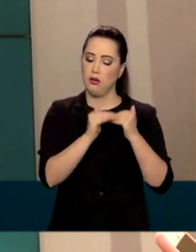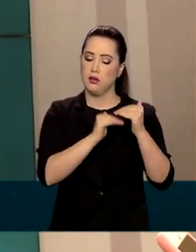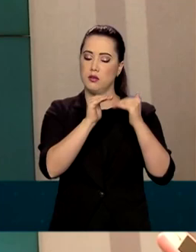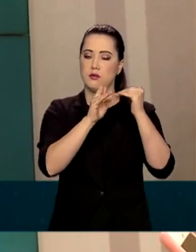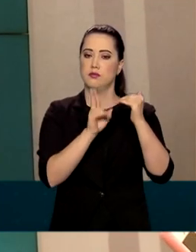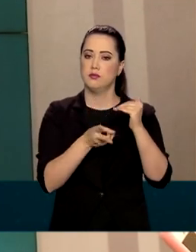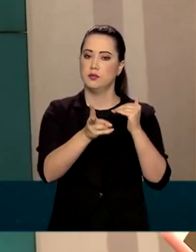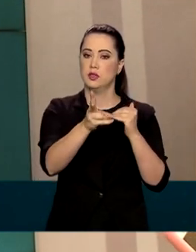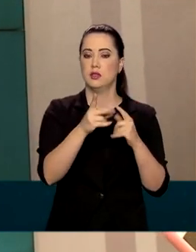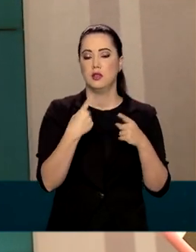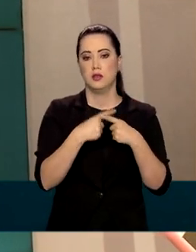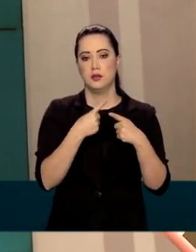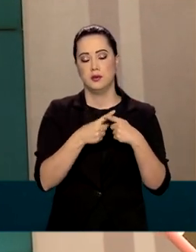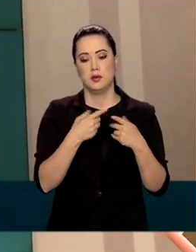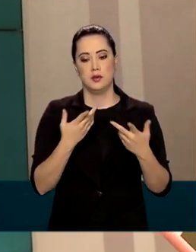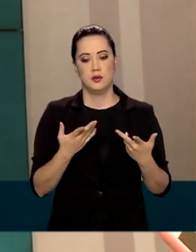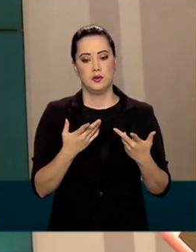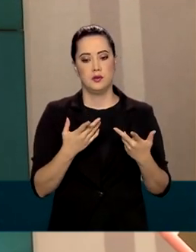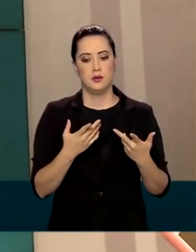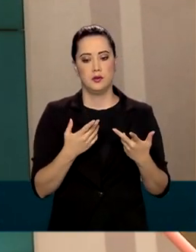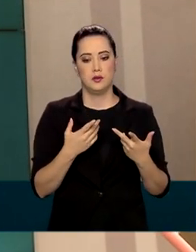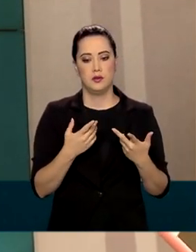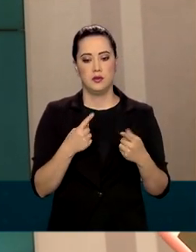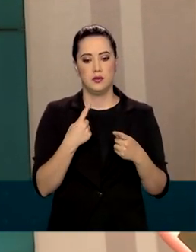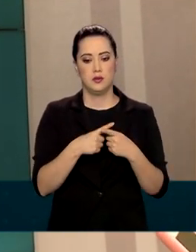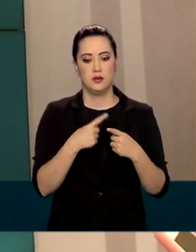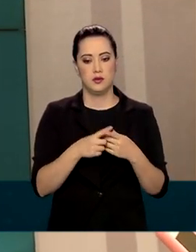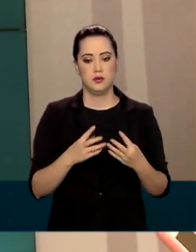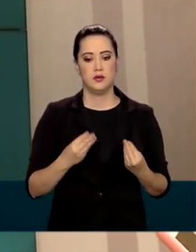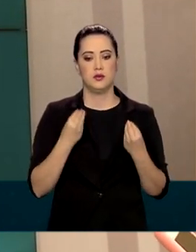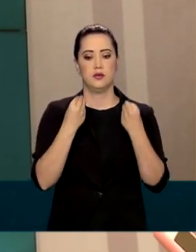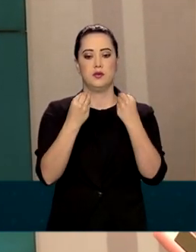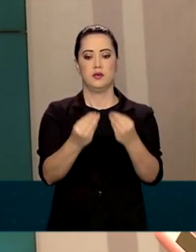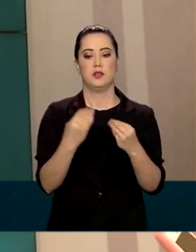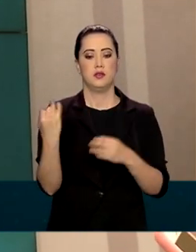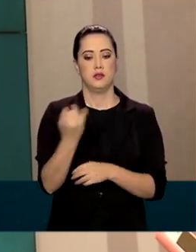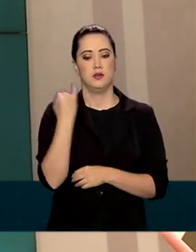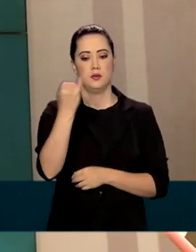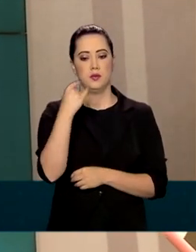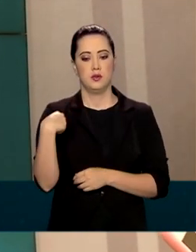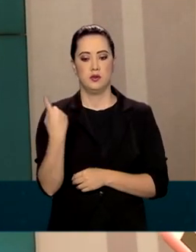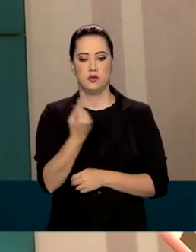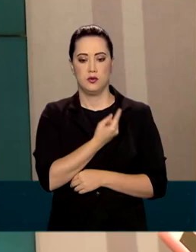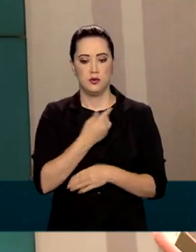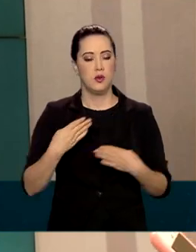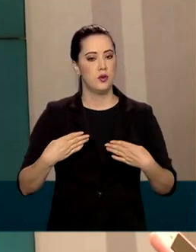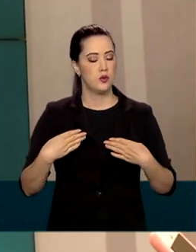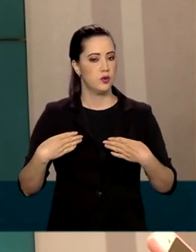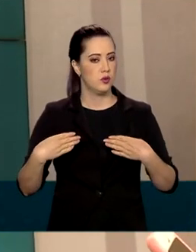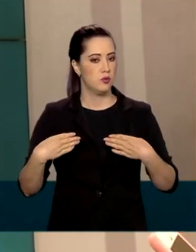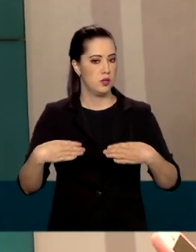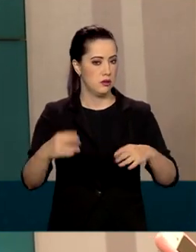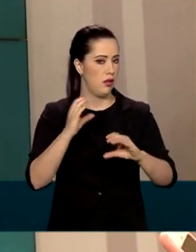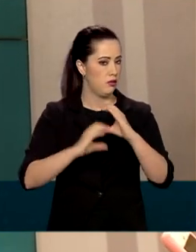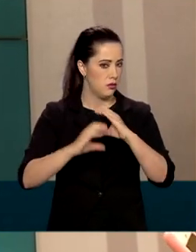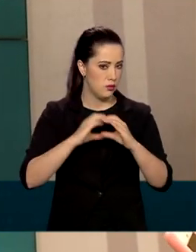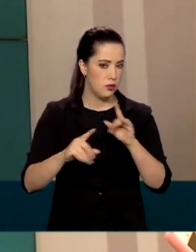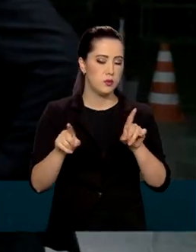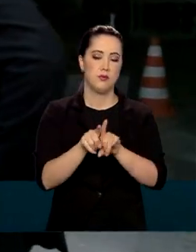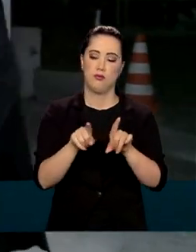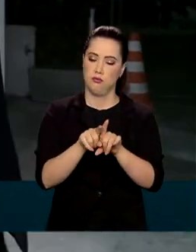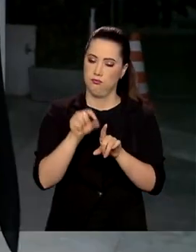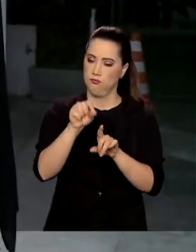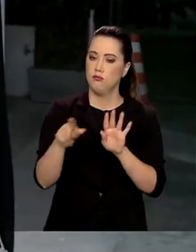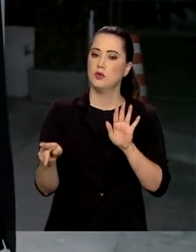um é assim será um entrega muito importante do nosso Ministério né 12 as comunicações e do